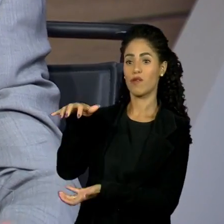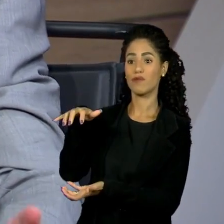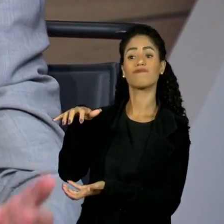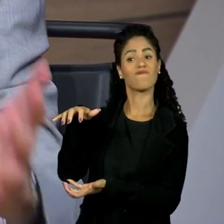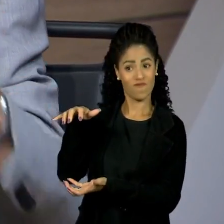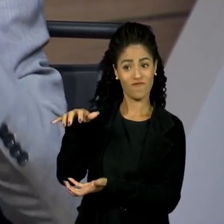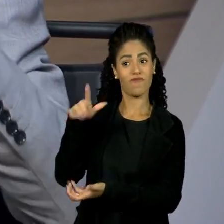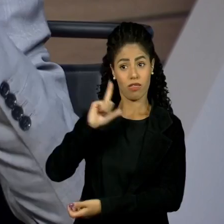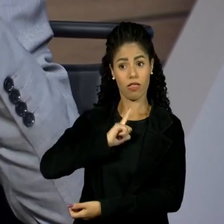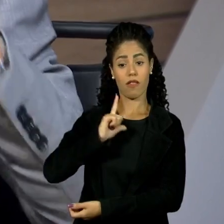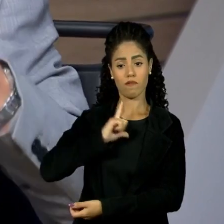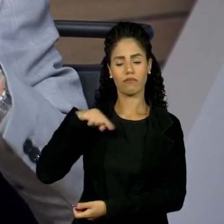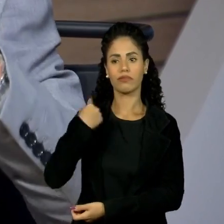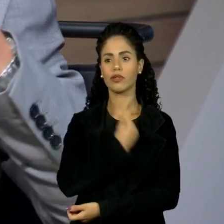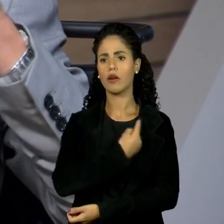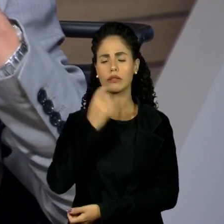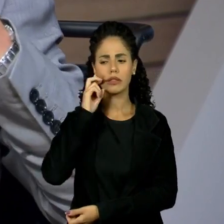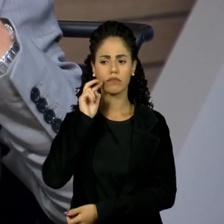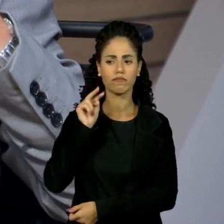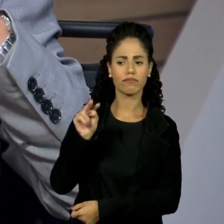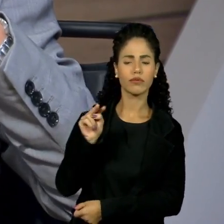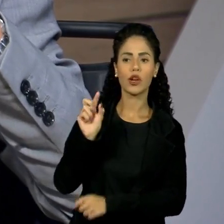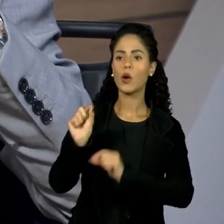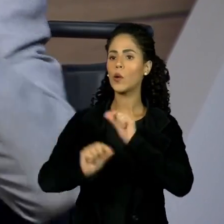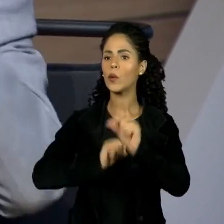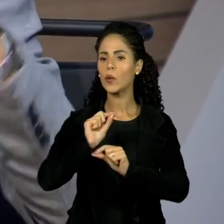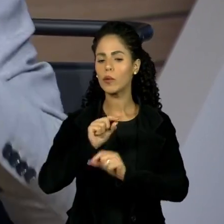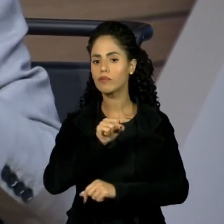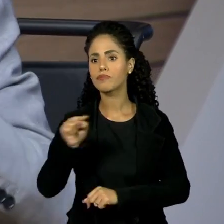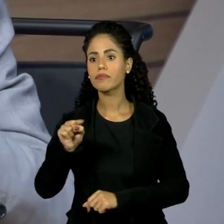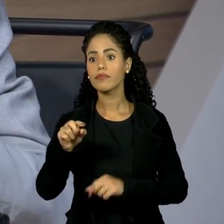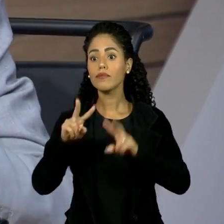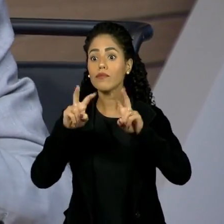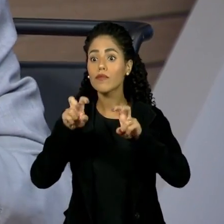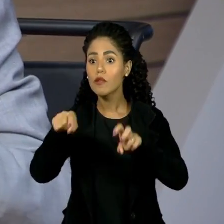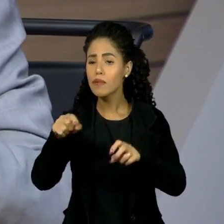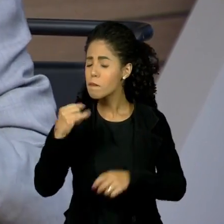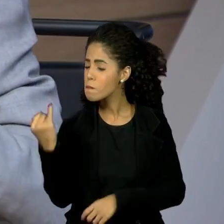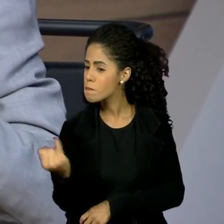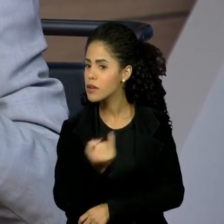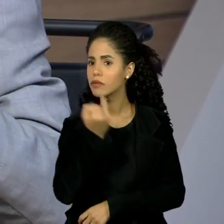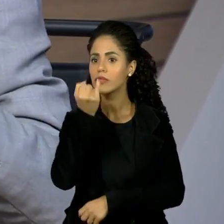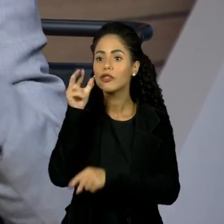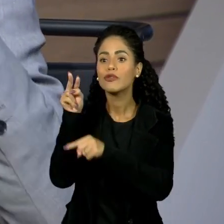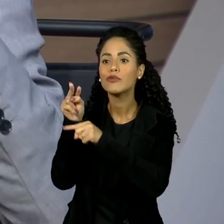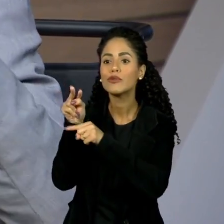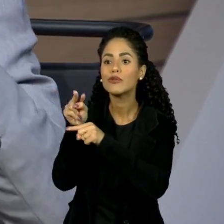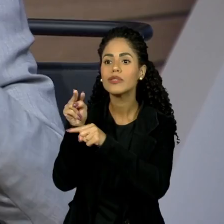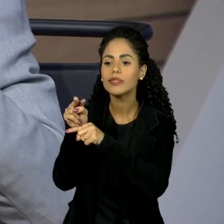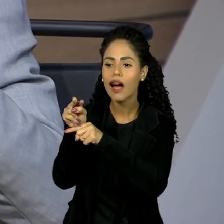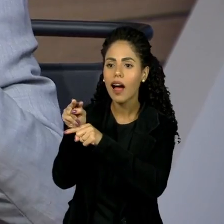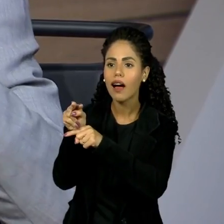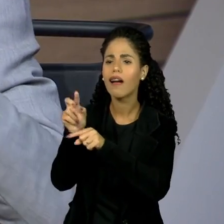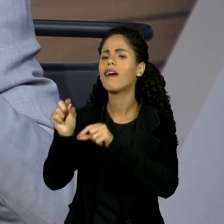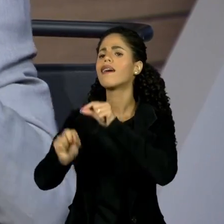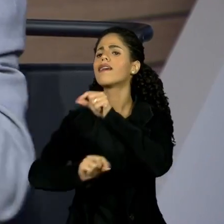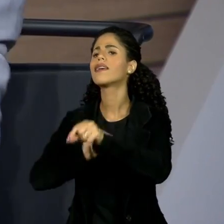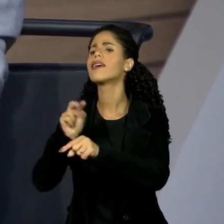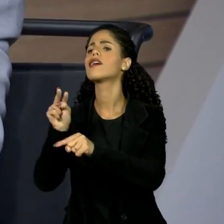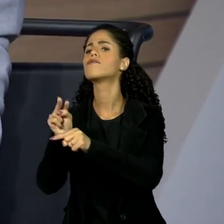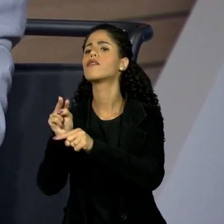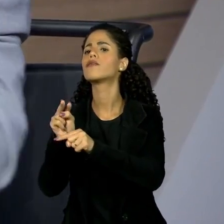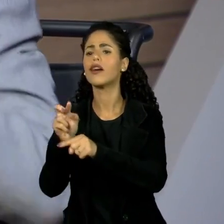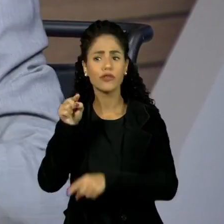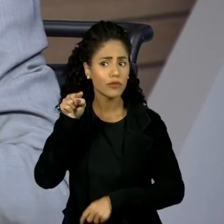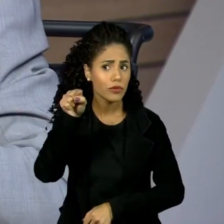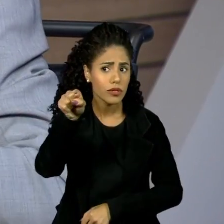não estamos olhando pela questão fundamental do cuidado. Quem vai cuidar de